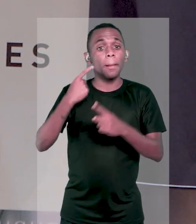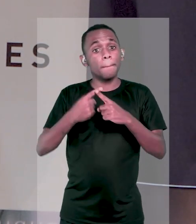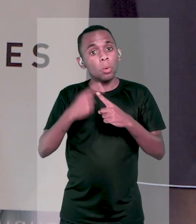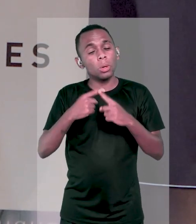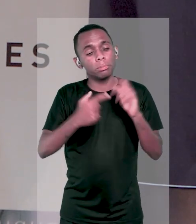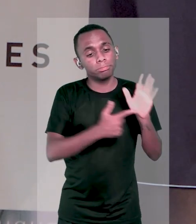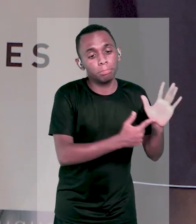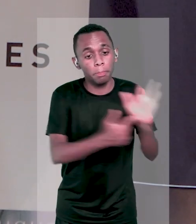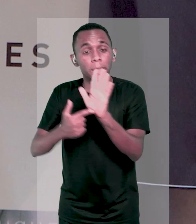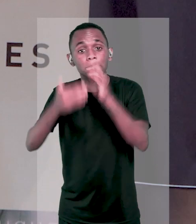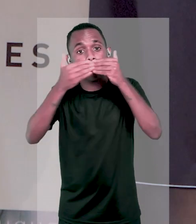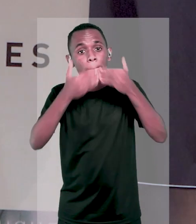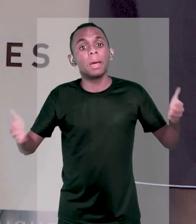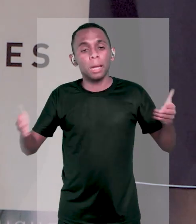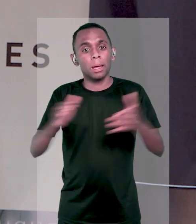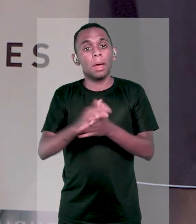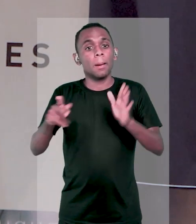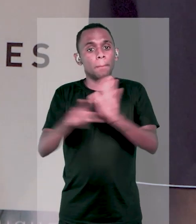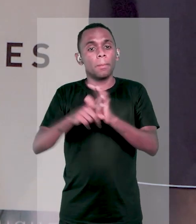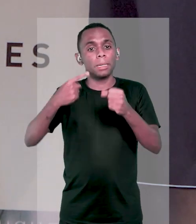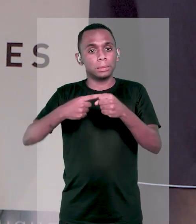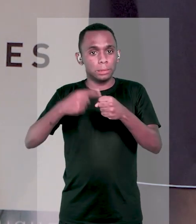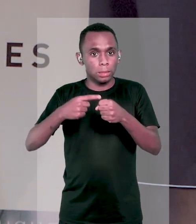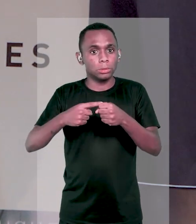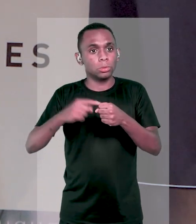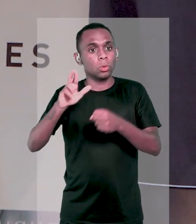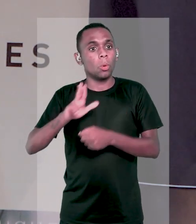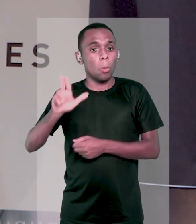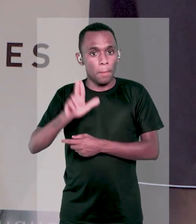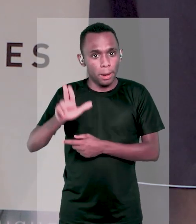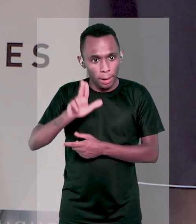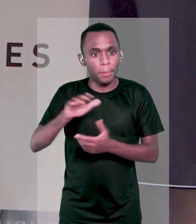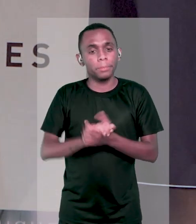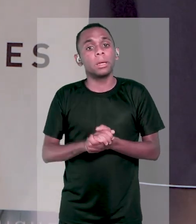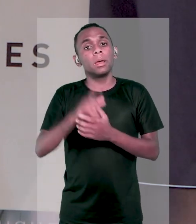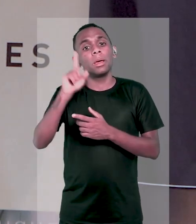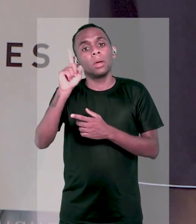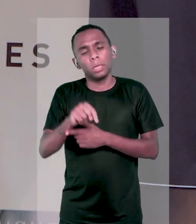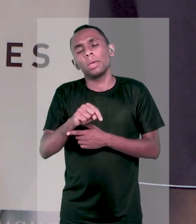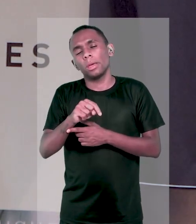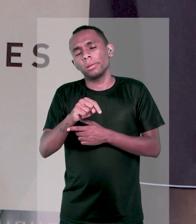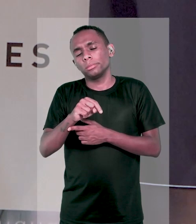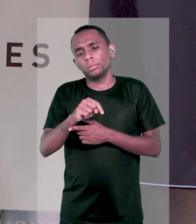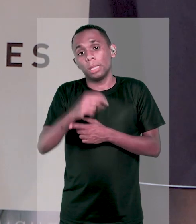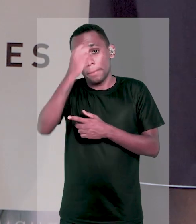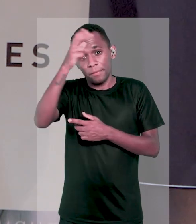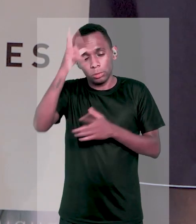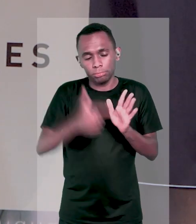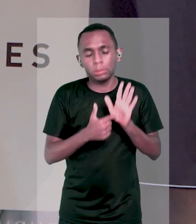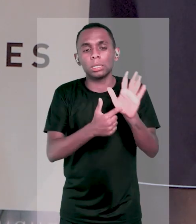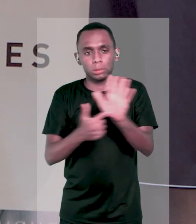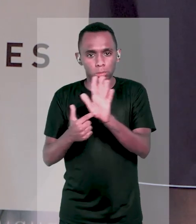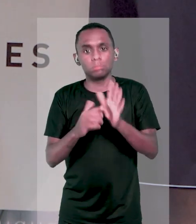missão é de proteger os interesses e valores de nossa comunidade e nas redes sociais ele diz